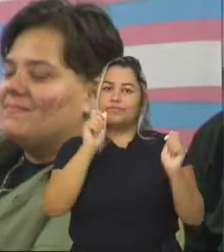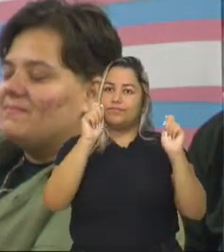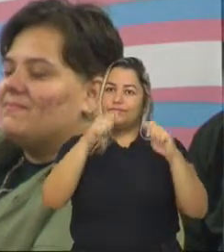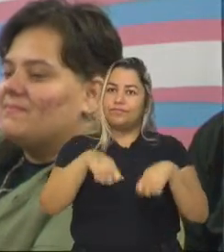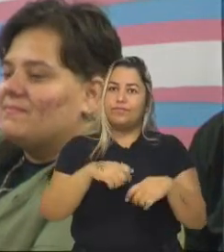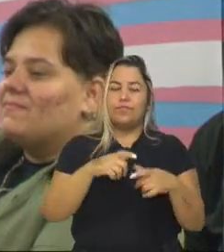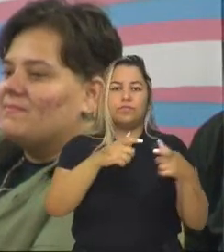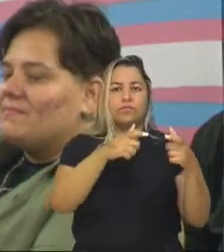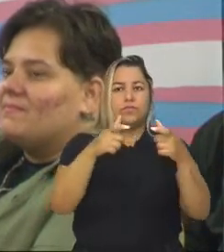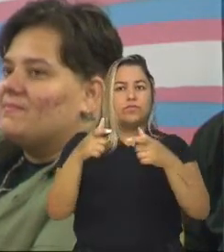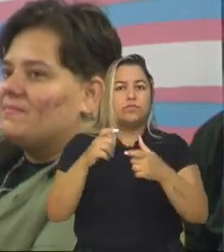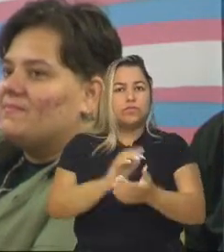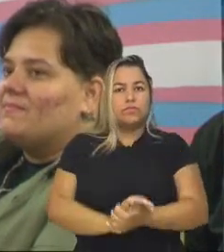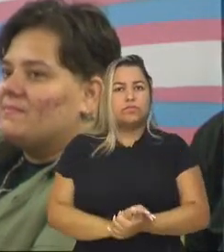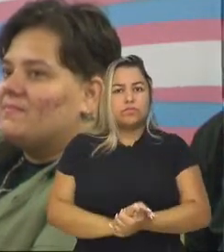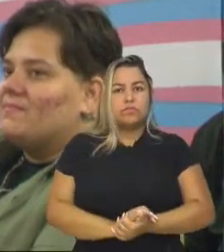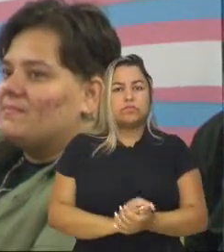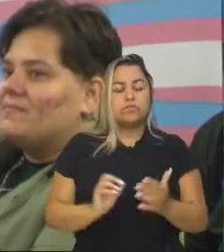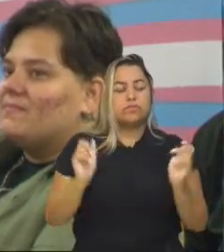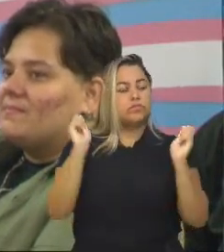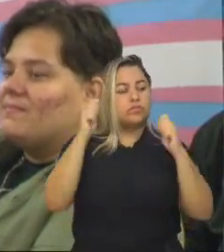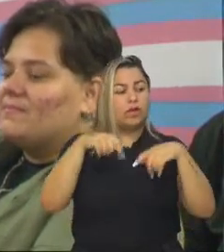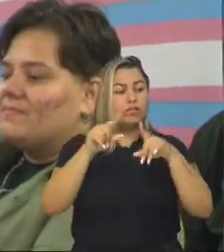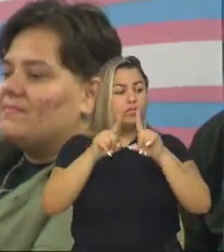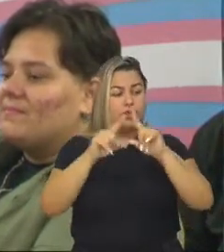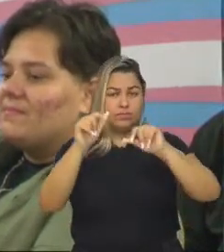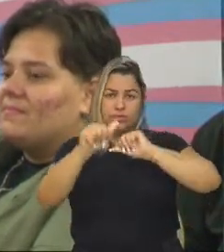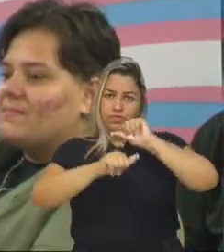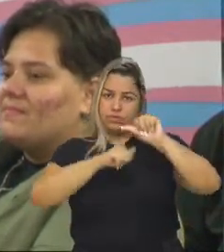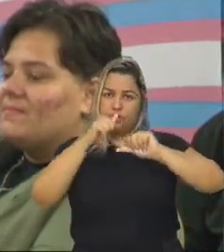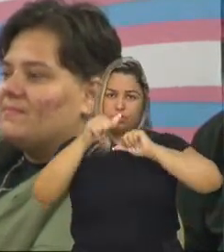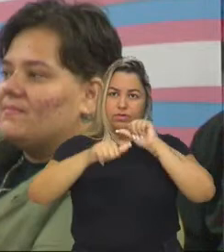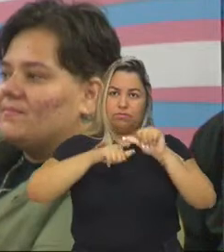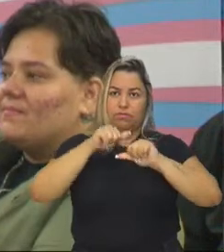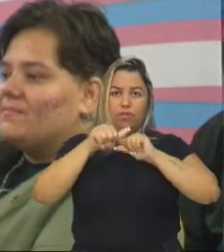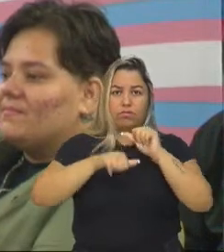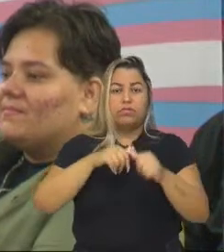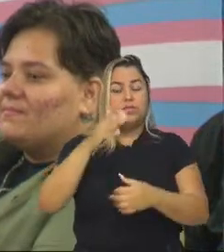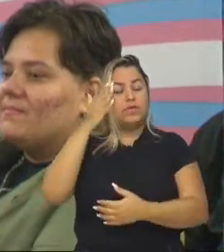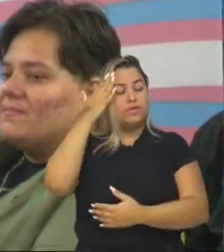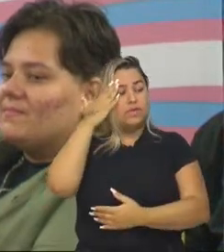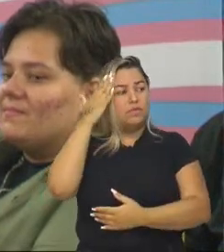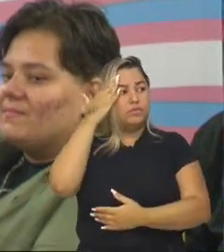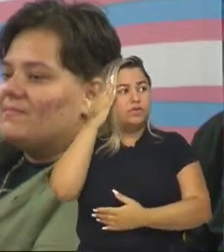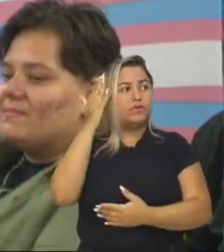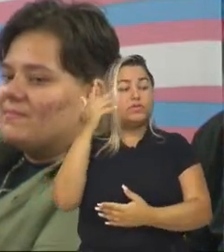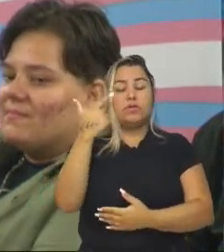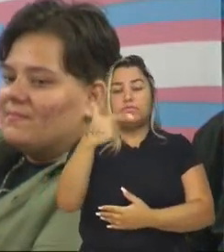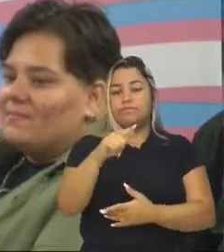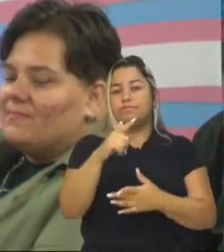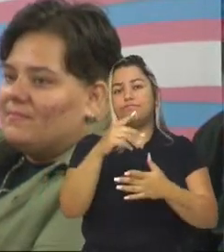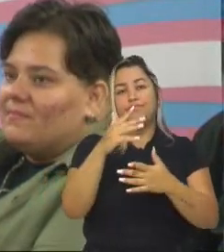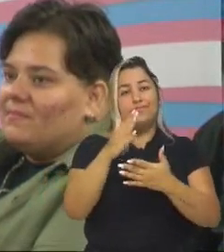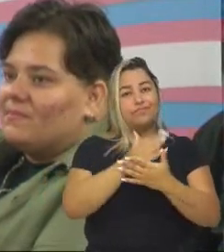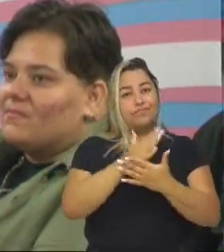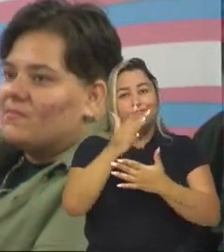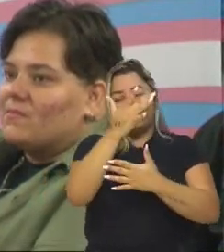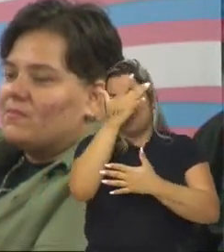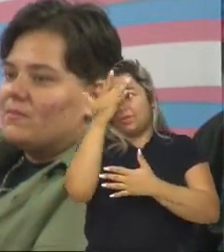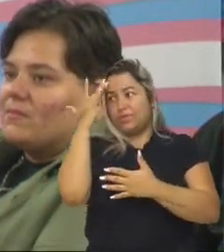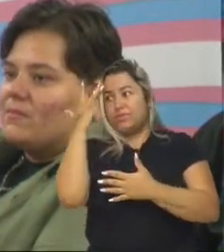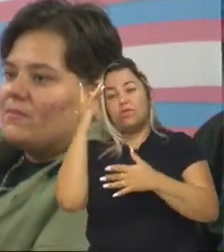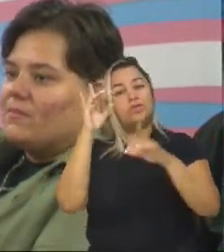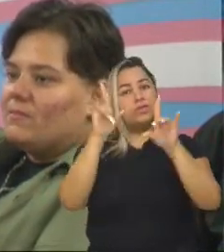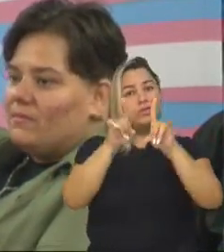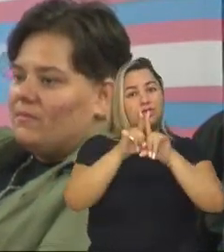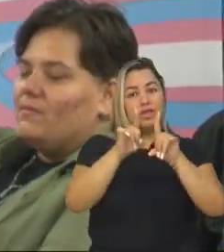gente precisava se ver, a gente precisava ter essa troca, porque a gente sabia que tinha outras pessoas que estavam também no sistema conselhos que